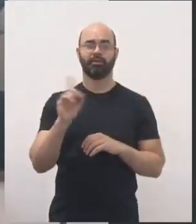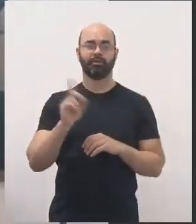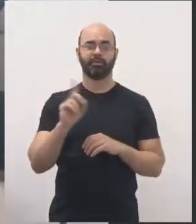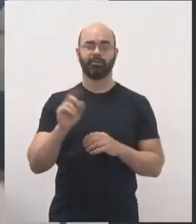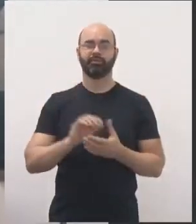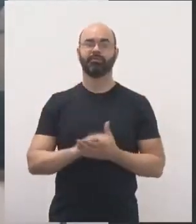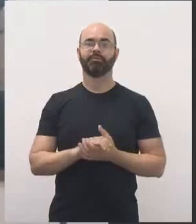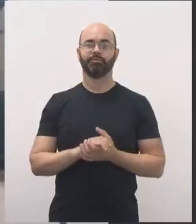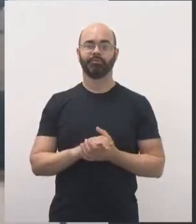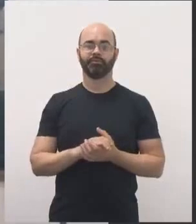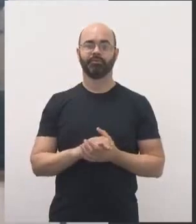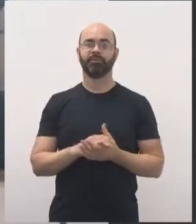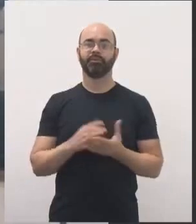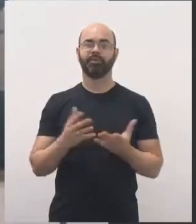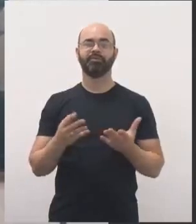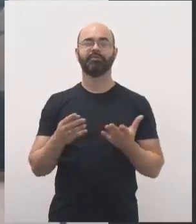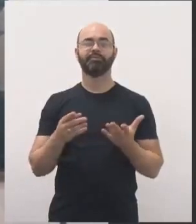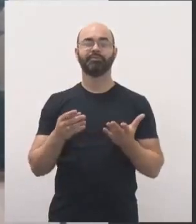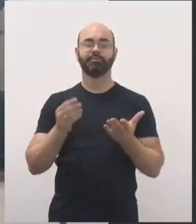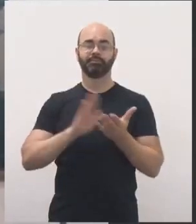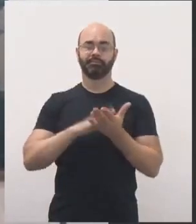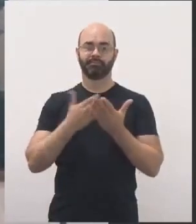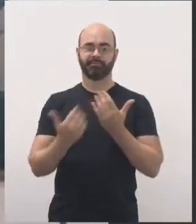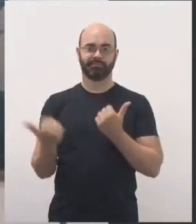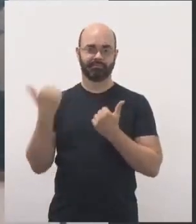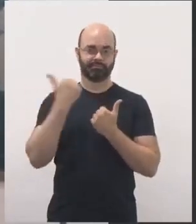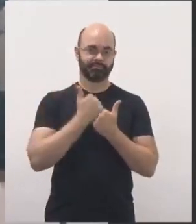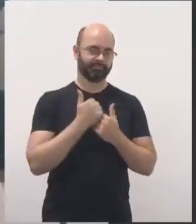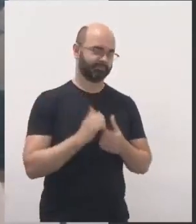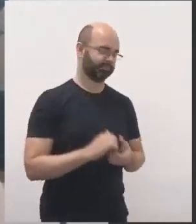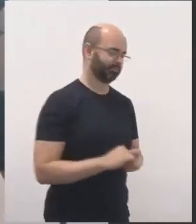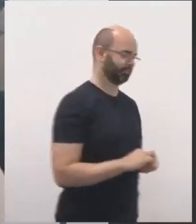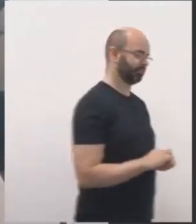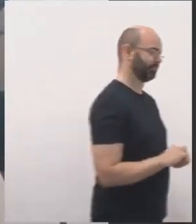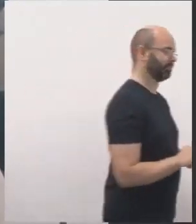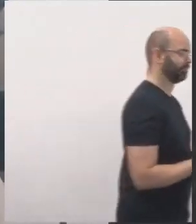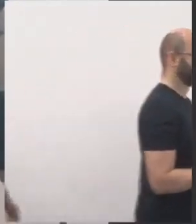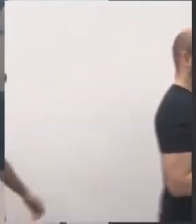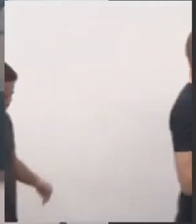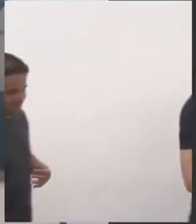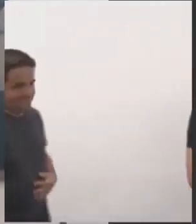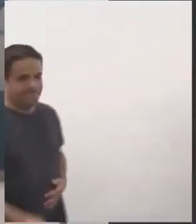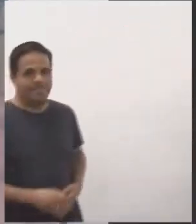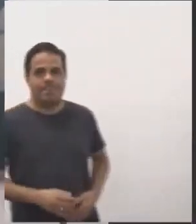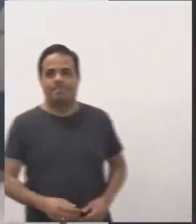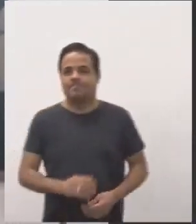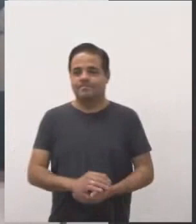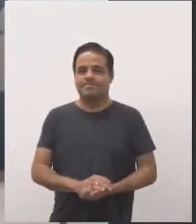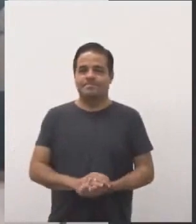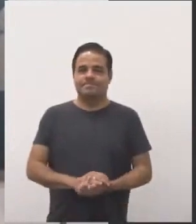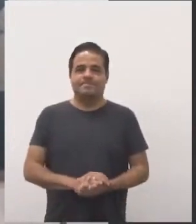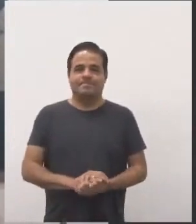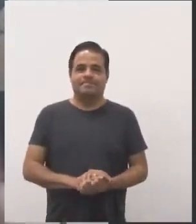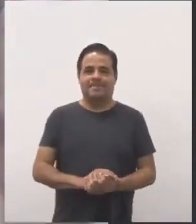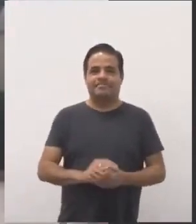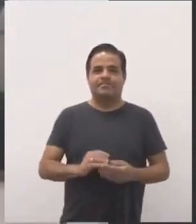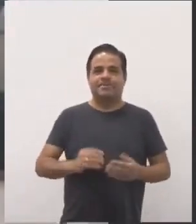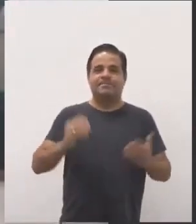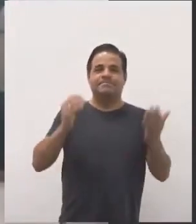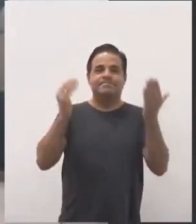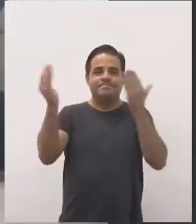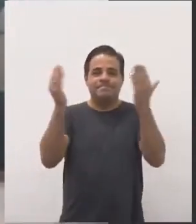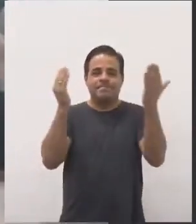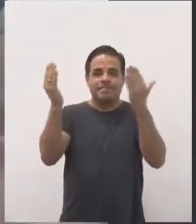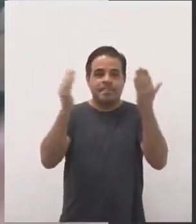atendimento psicológico institucional, com foco em psicologia escolar, porém, que tem condição de fazer encaminhamentos